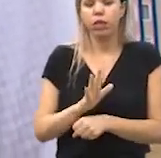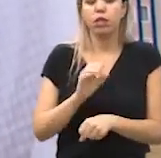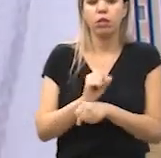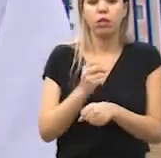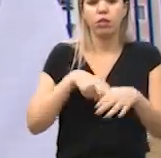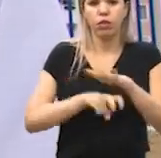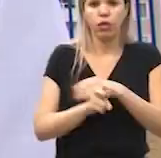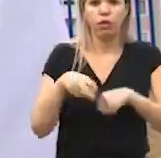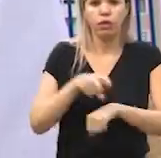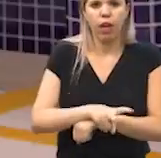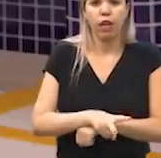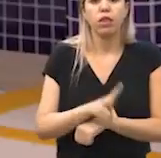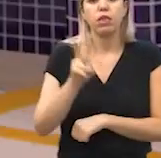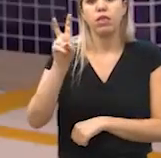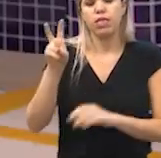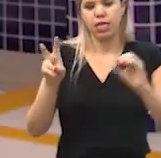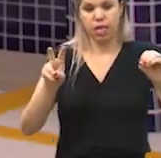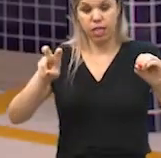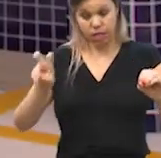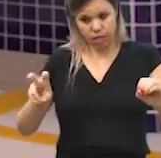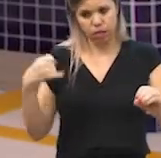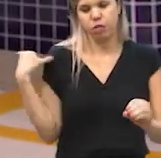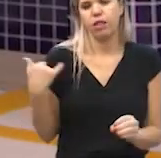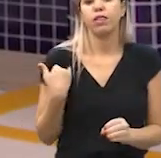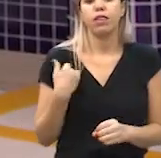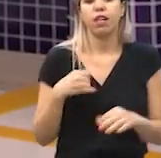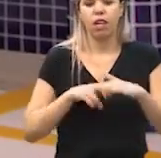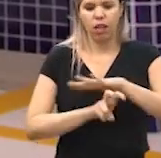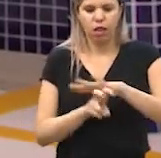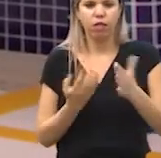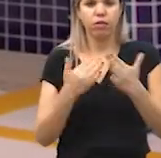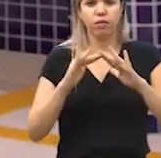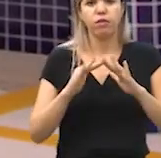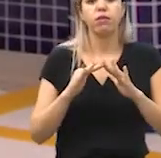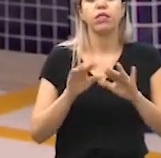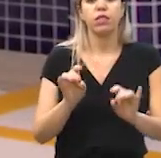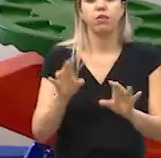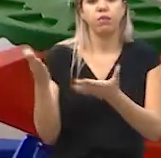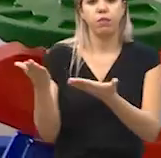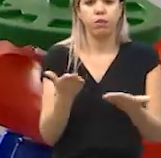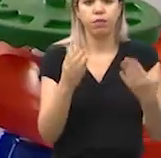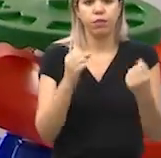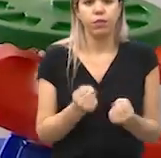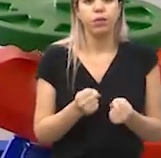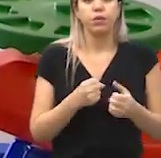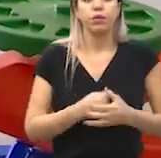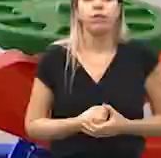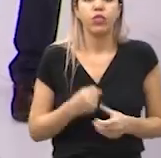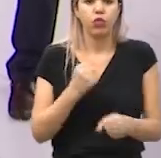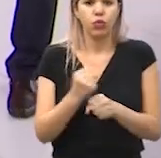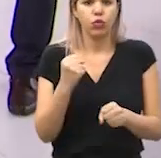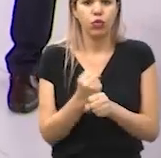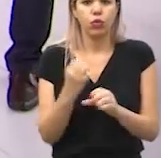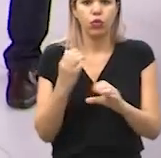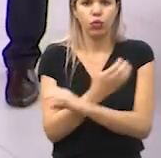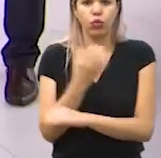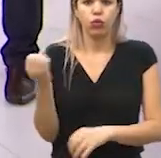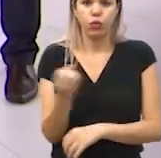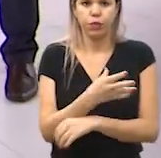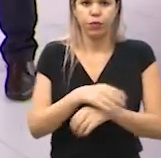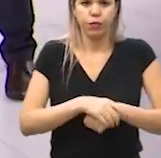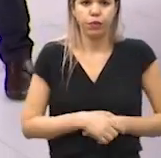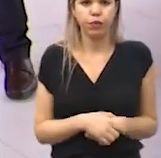crianças de 0 a 5 anos. Vai ser uma creche com um acolhimento especial, é uma obra totalmente